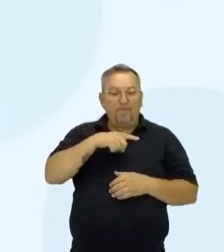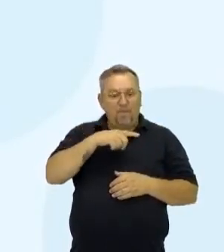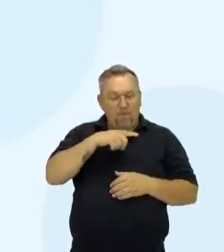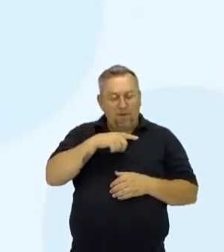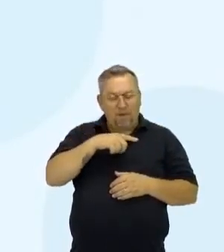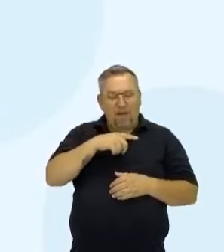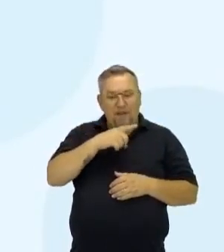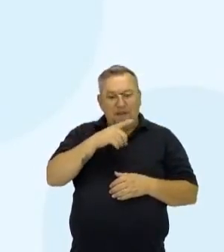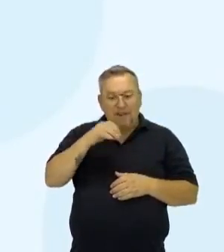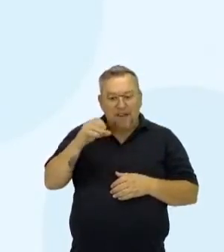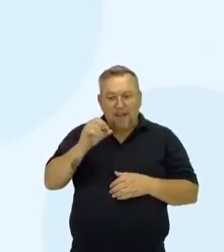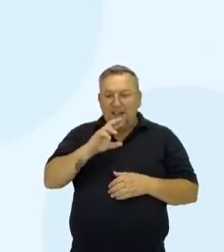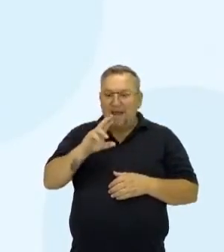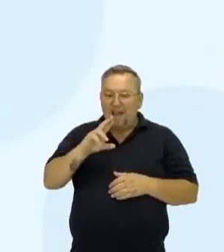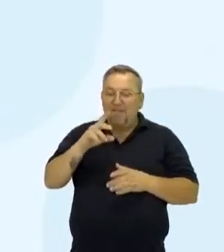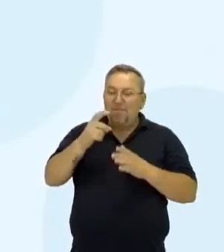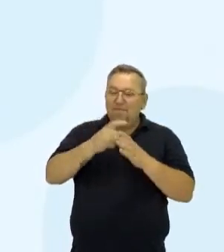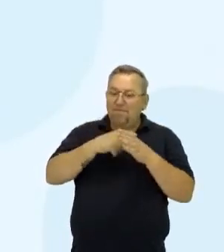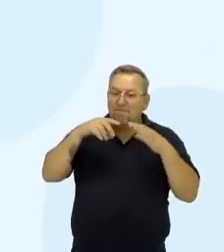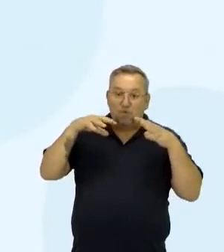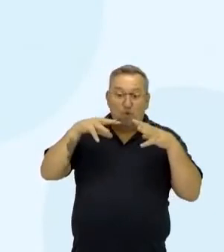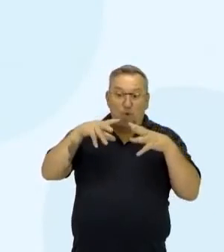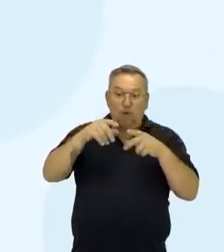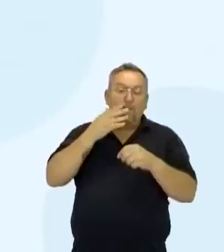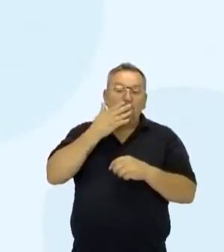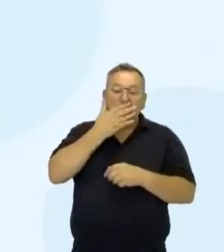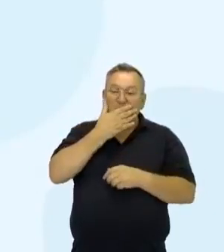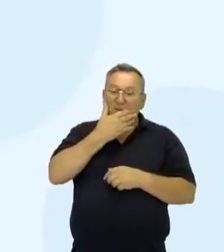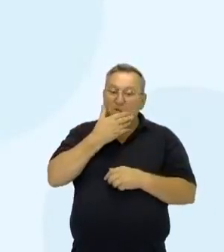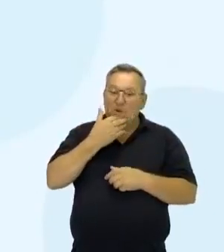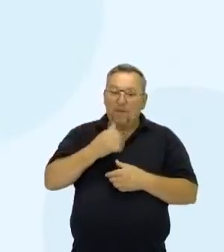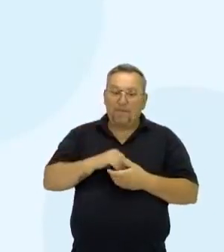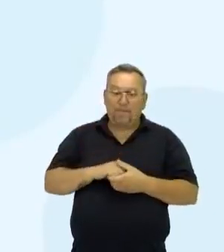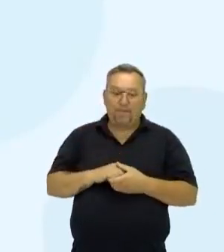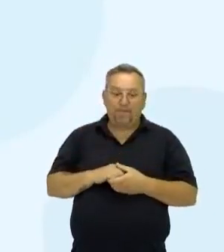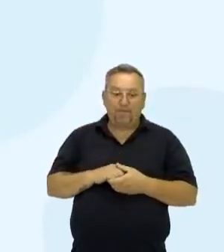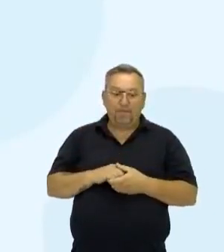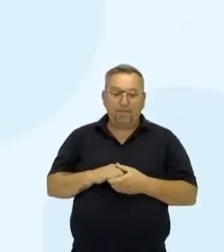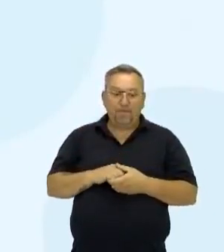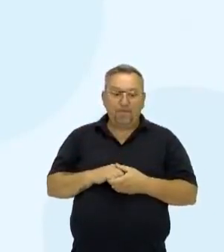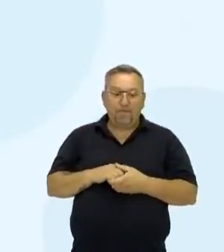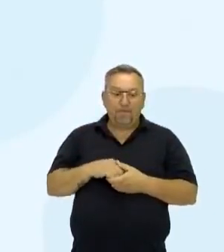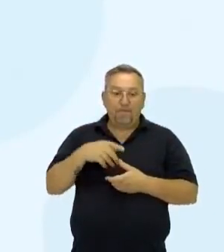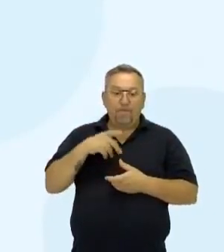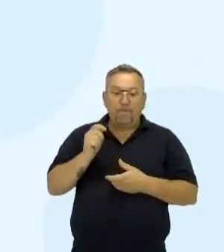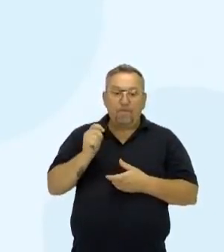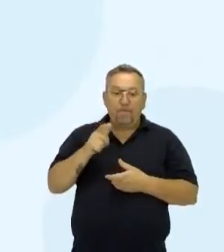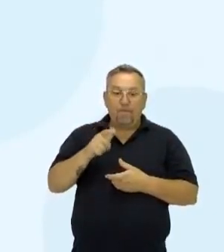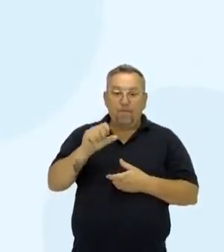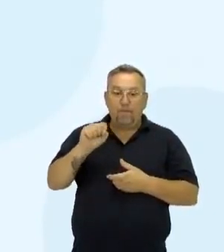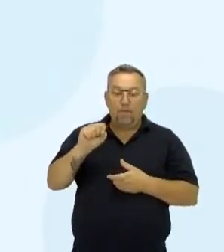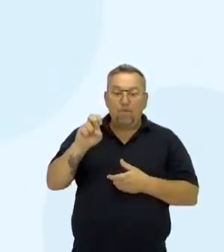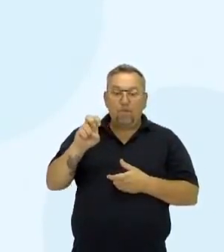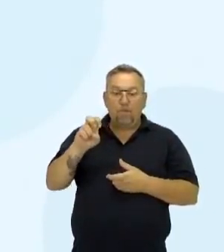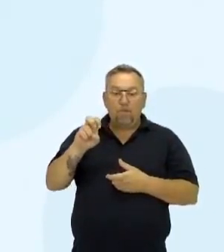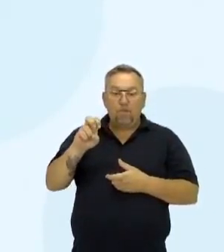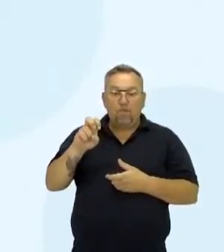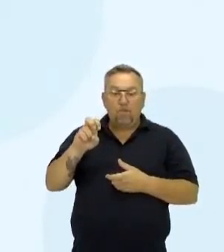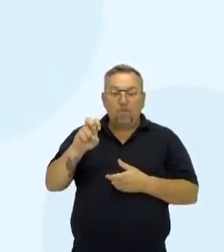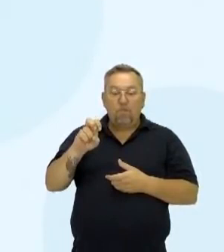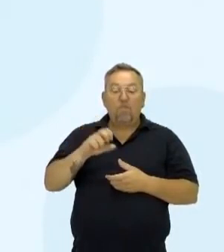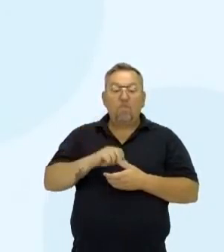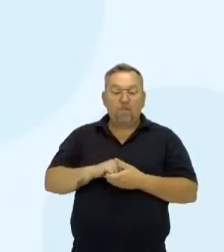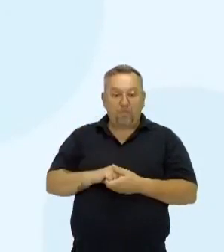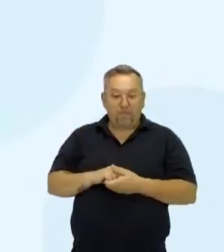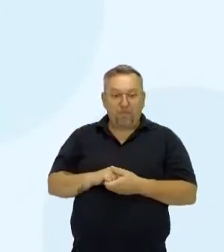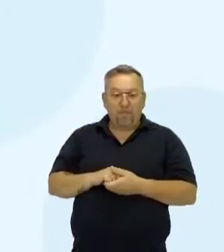dívida. R$100 aí é a minha dívida total, beleza? Então, aí eu quero abater 85. Então eu pego ali a